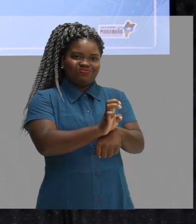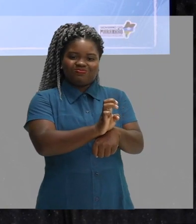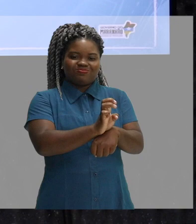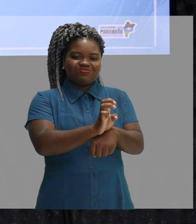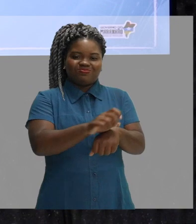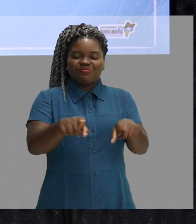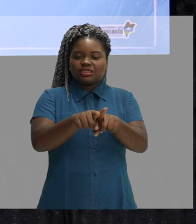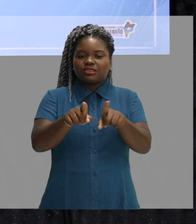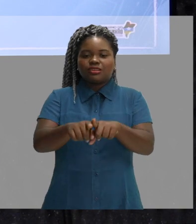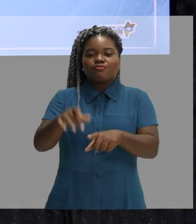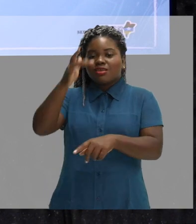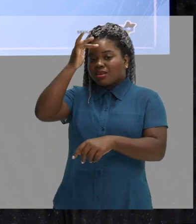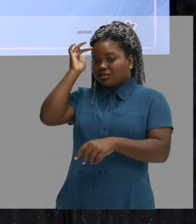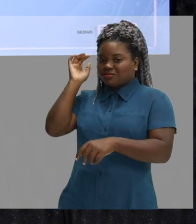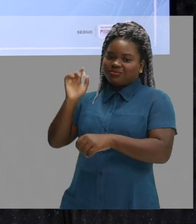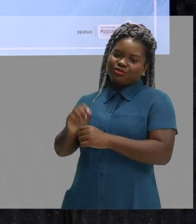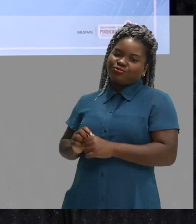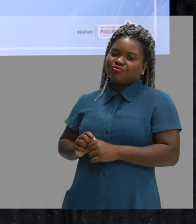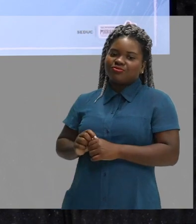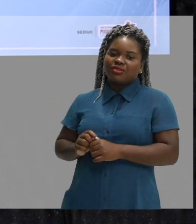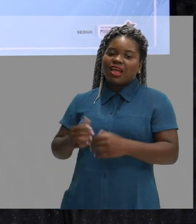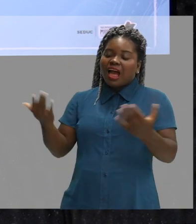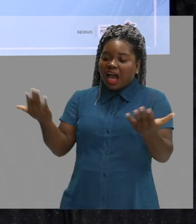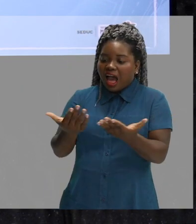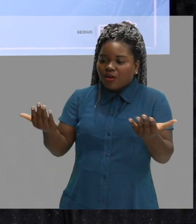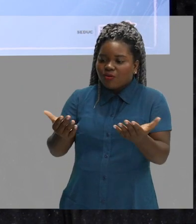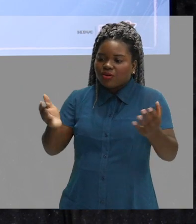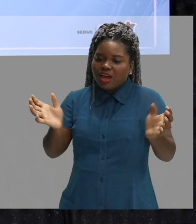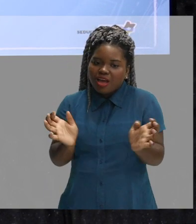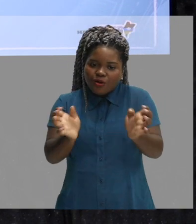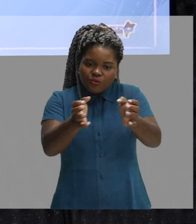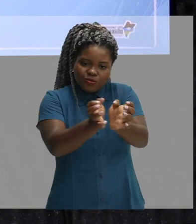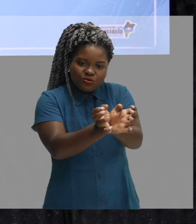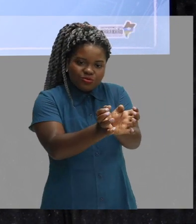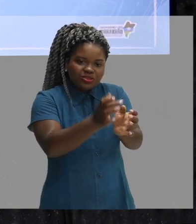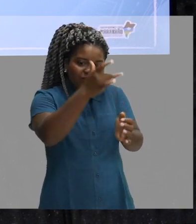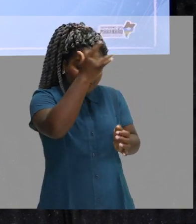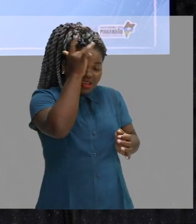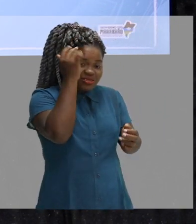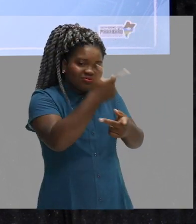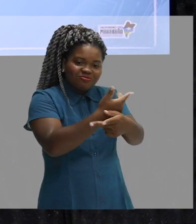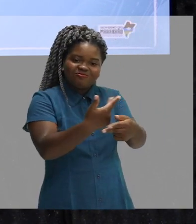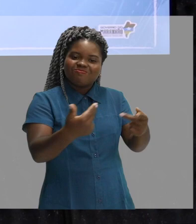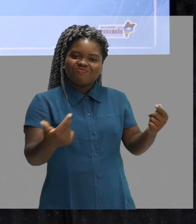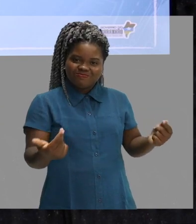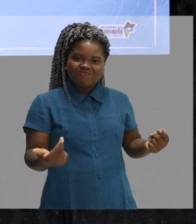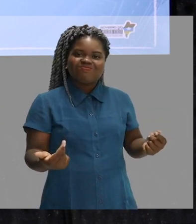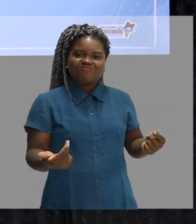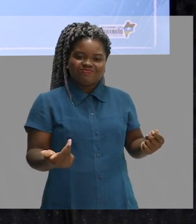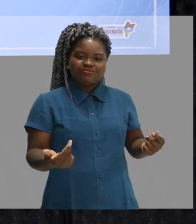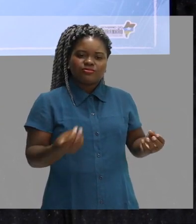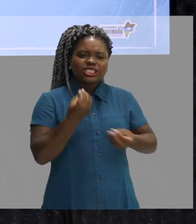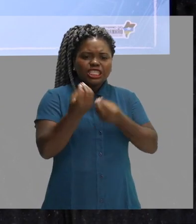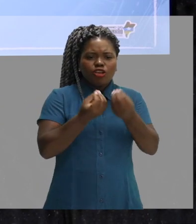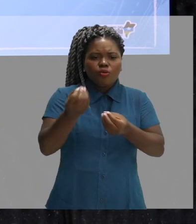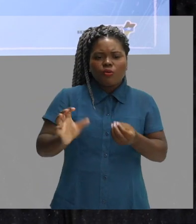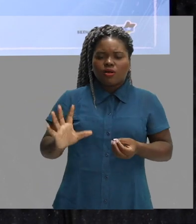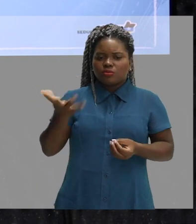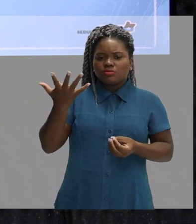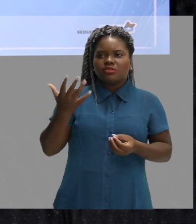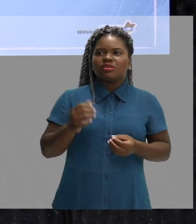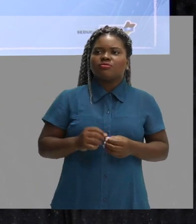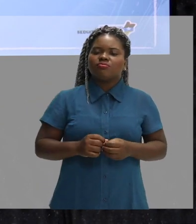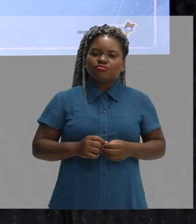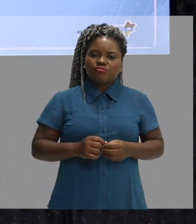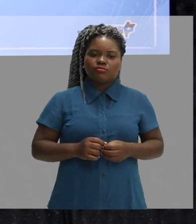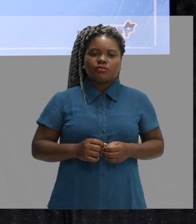é a coletividade, é o povo, segundo Rousseau. Como é que ele chega nessa ideia? Vamos lá. Segundo